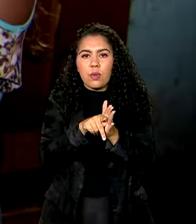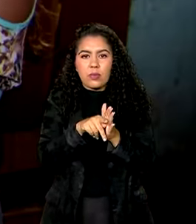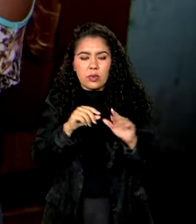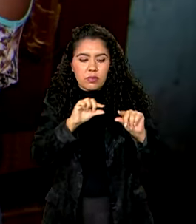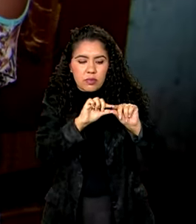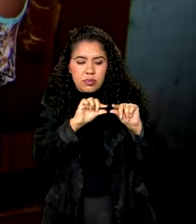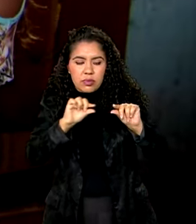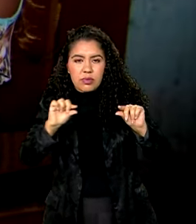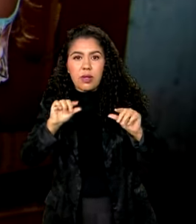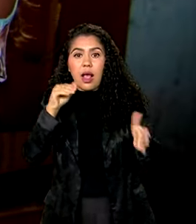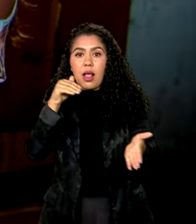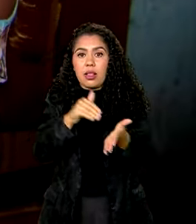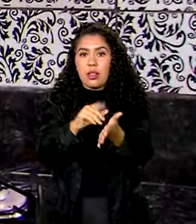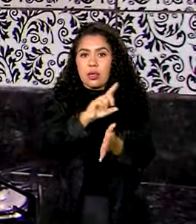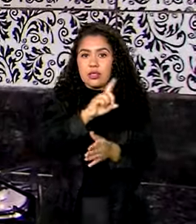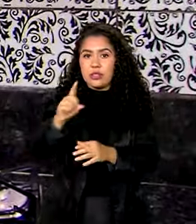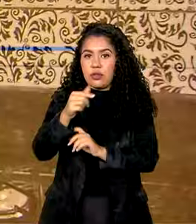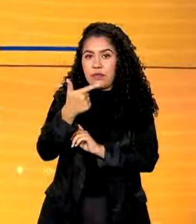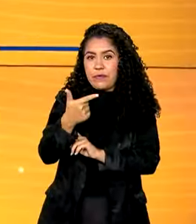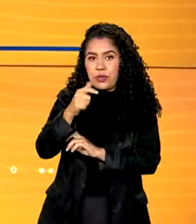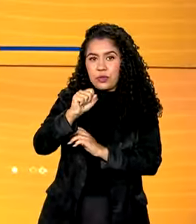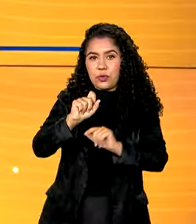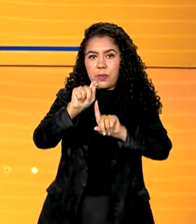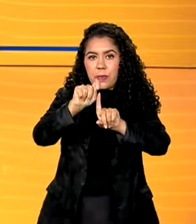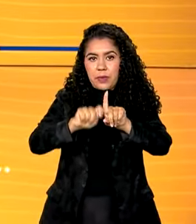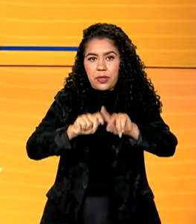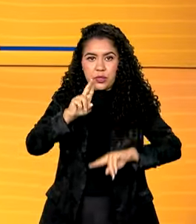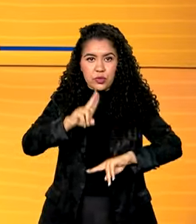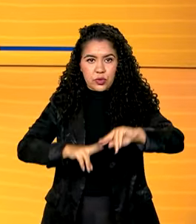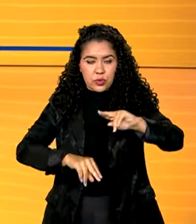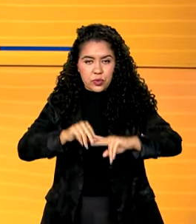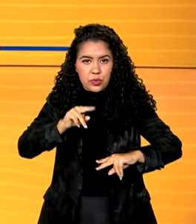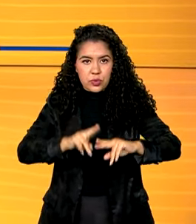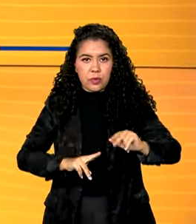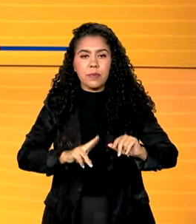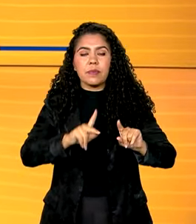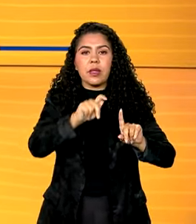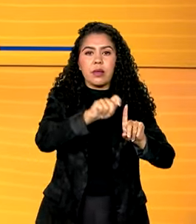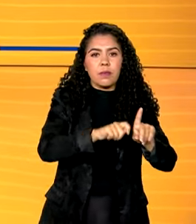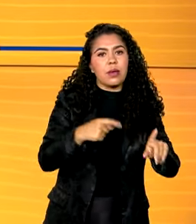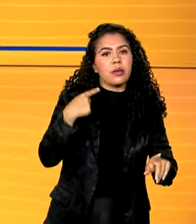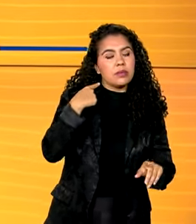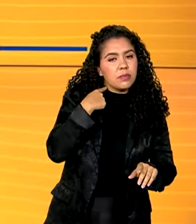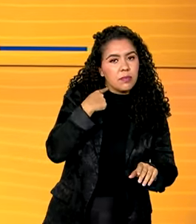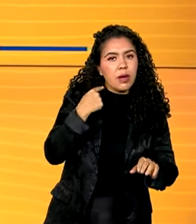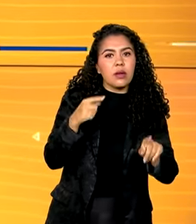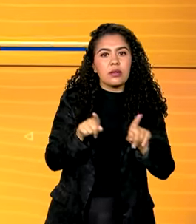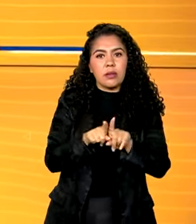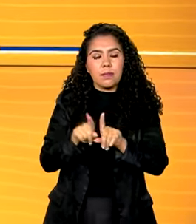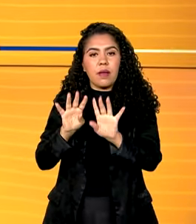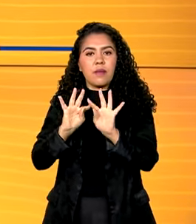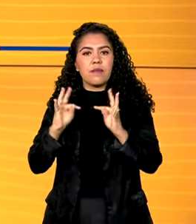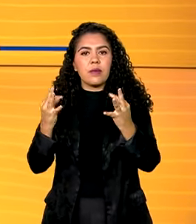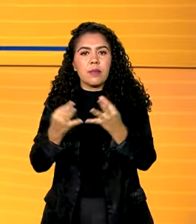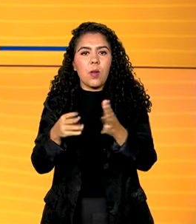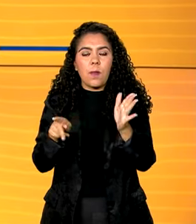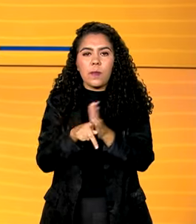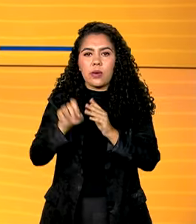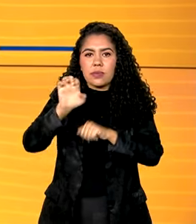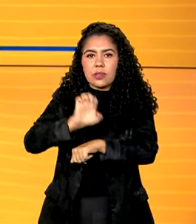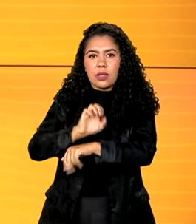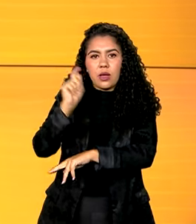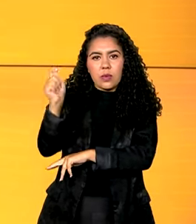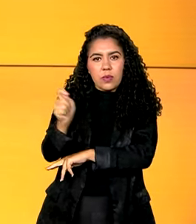até o dia 28 de junho. Assim como em maio, as famílias dos municípios do Rio Grande do Sul recebem